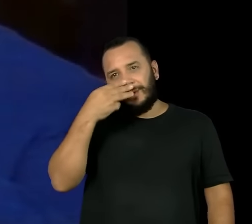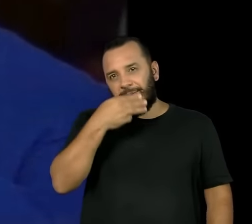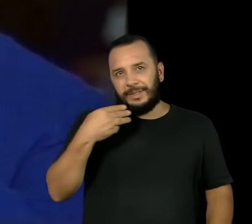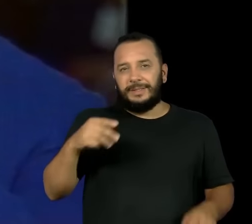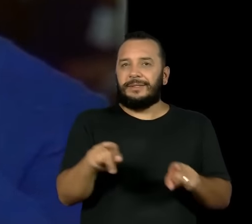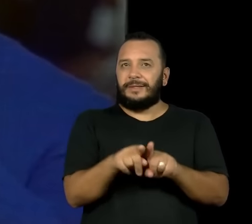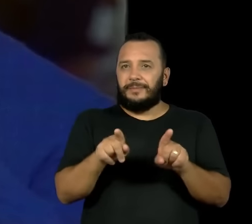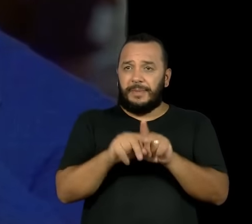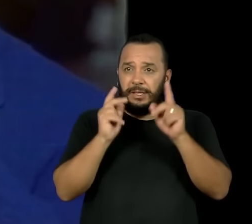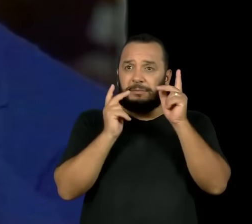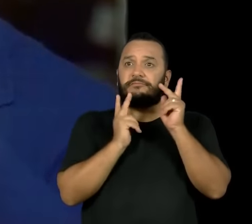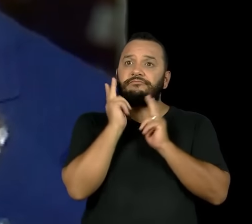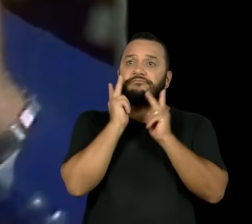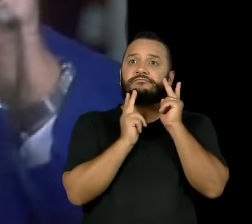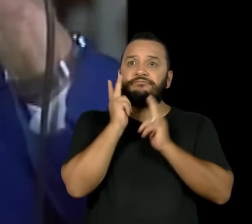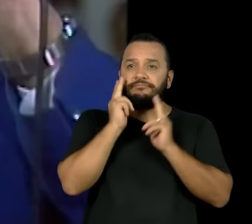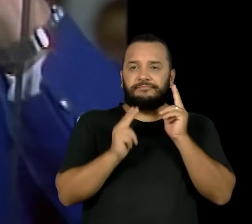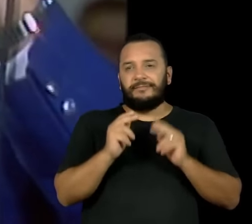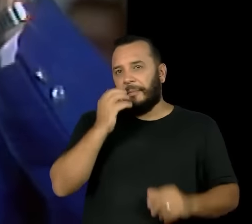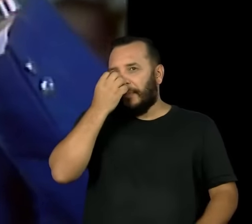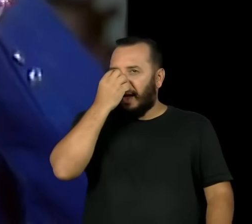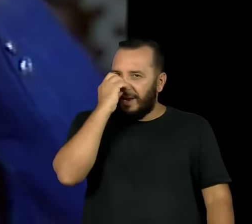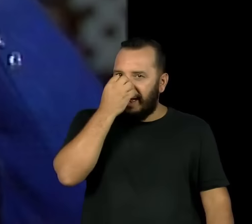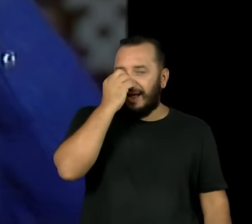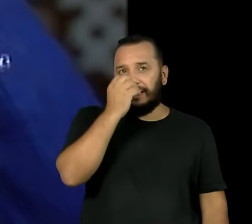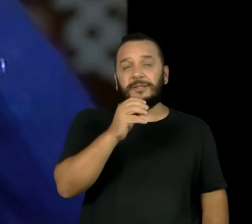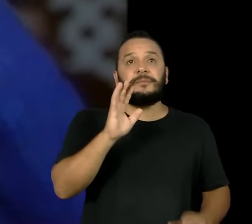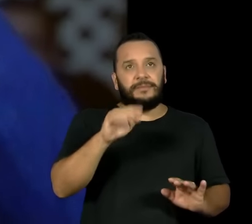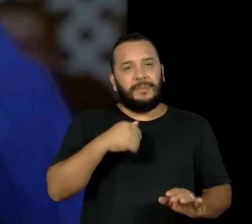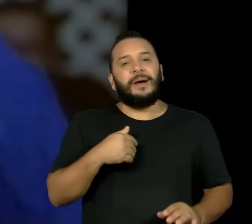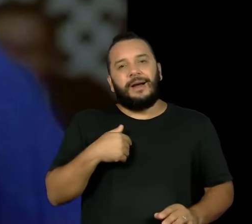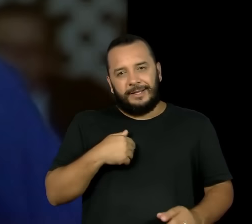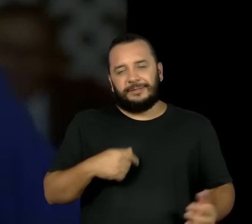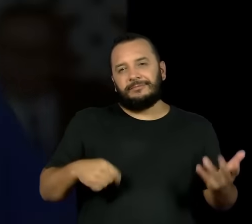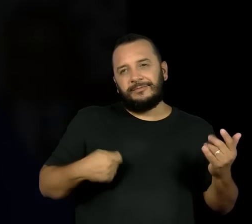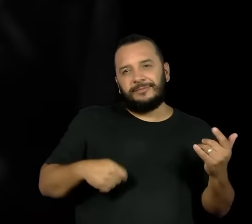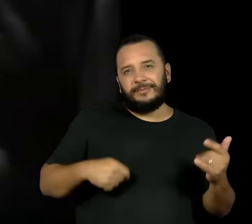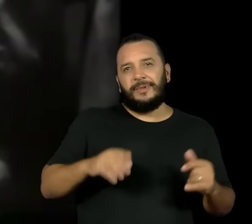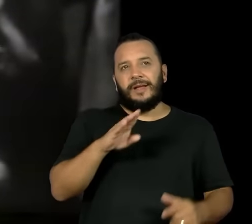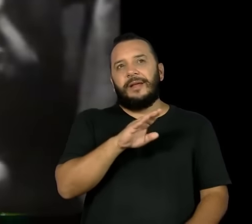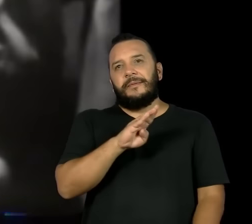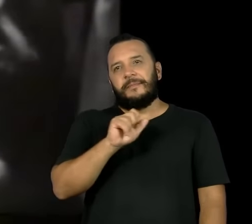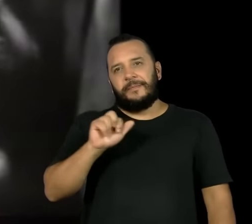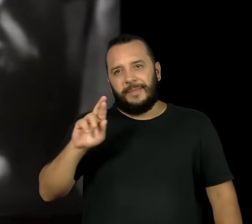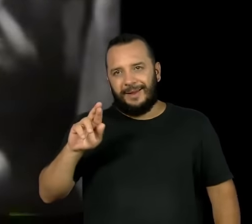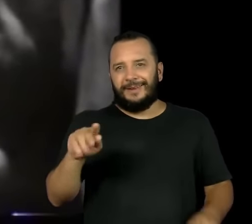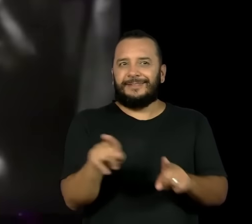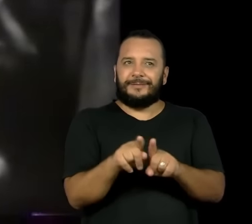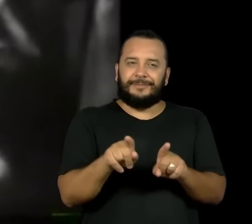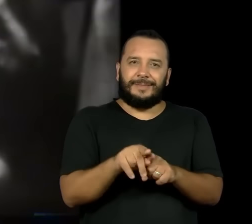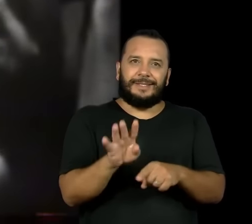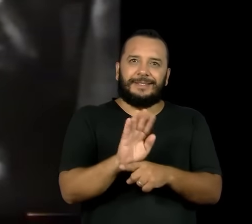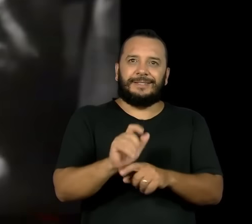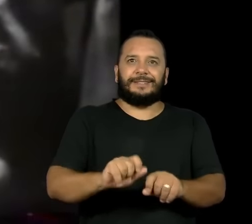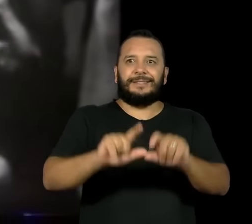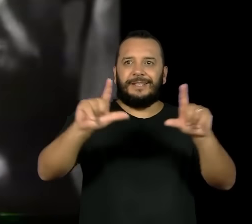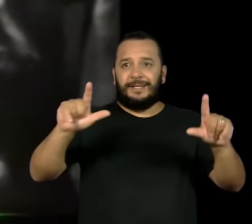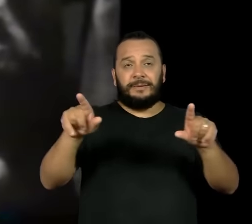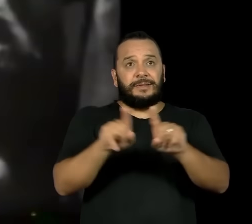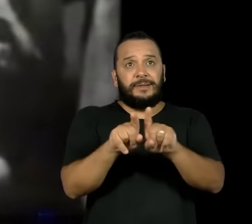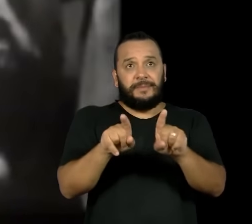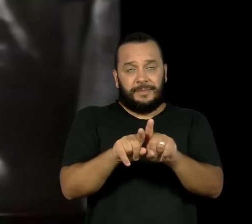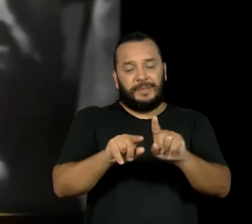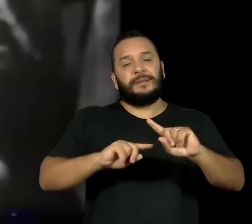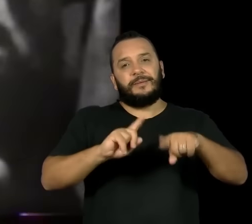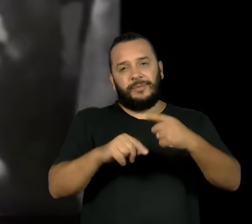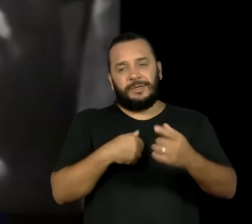palhaço mas tocava eventualmente em bares e cinemas mais tarde passou a compor em parceria com grandes